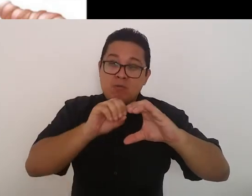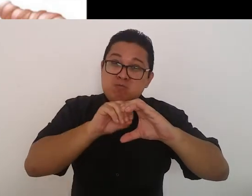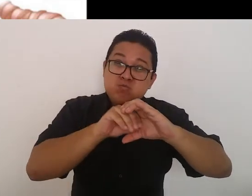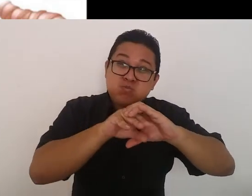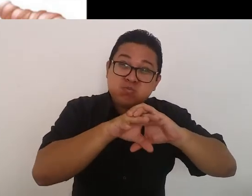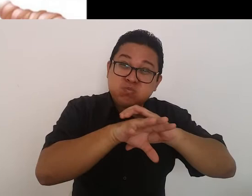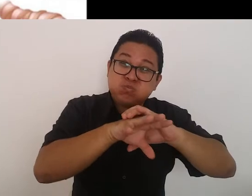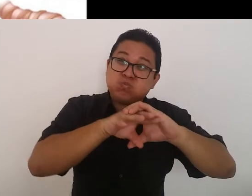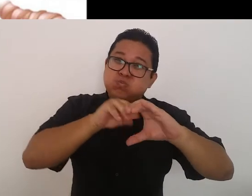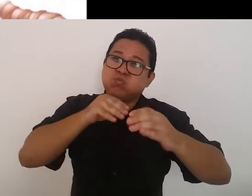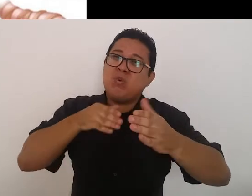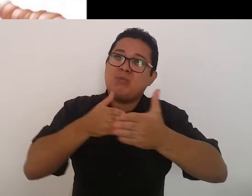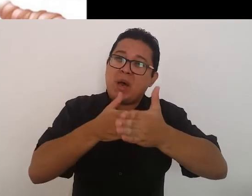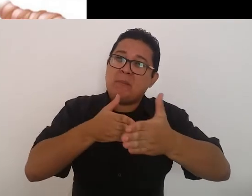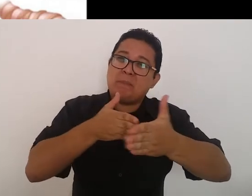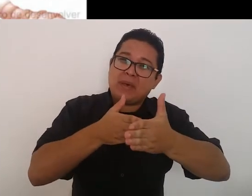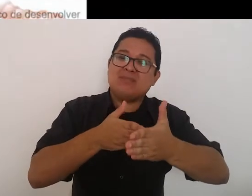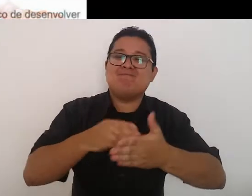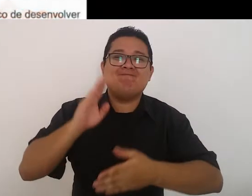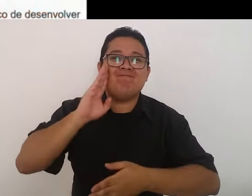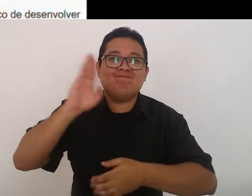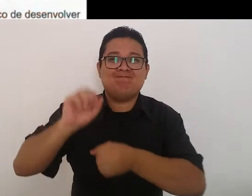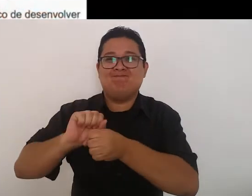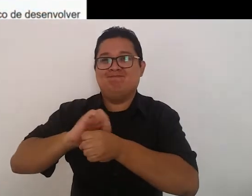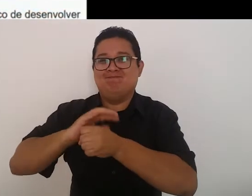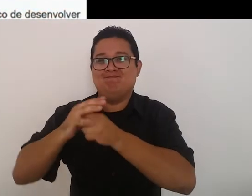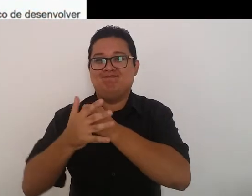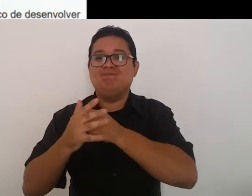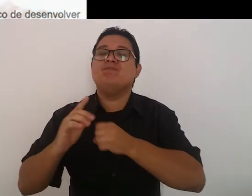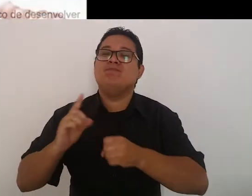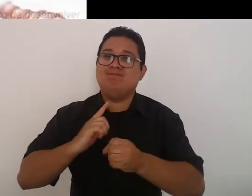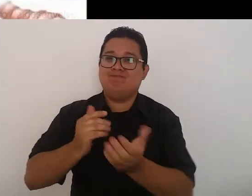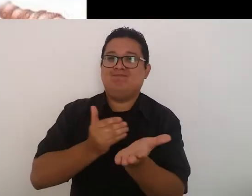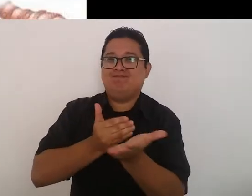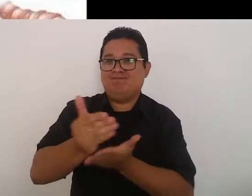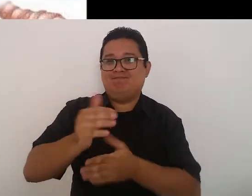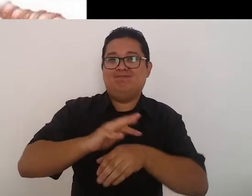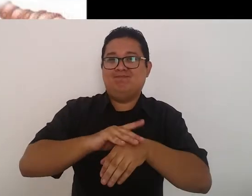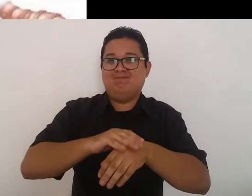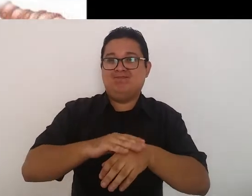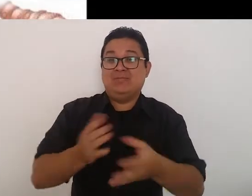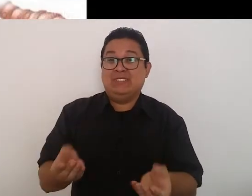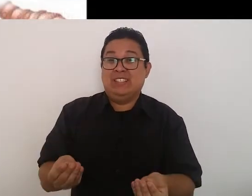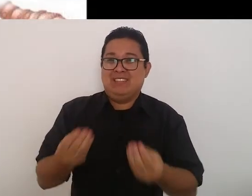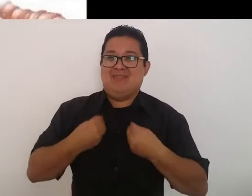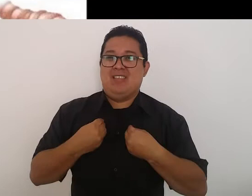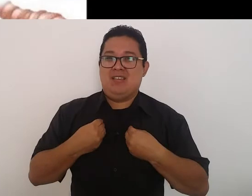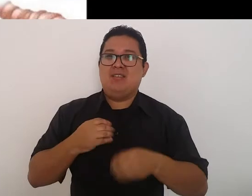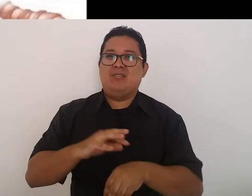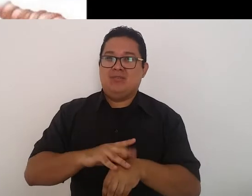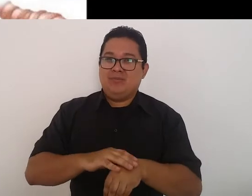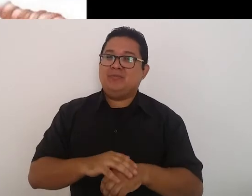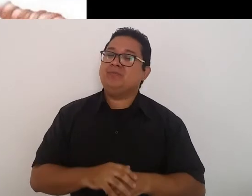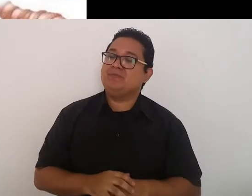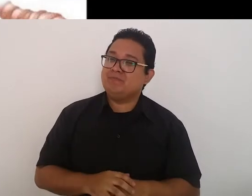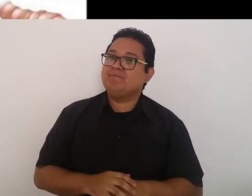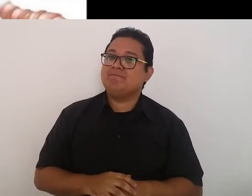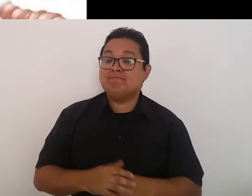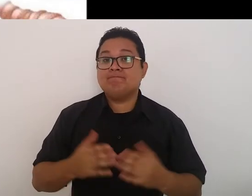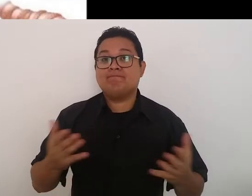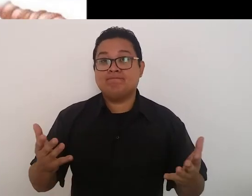a grande questão do Covid, tá? Bom, nesse sentido, o